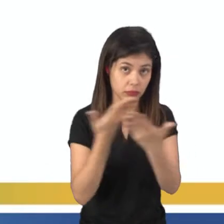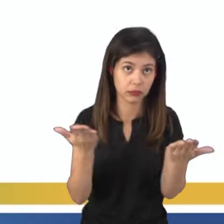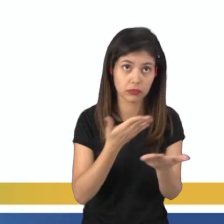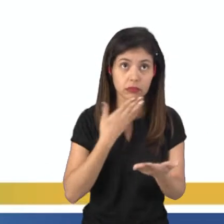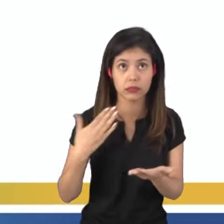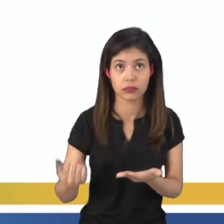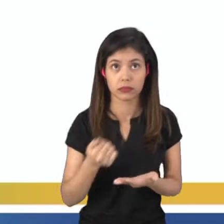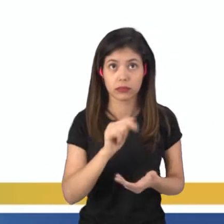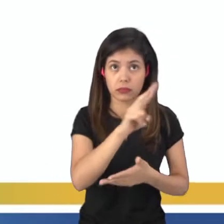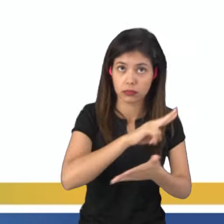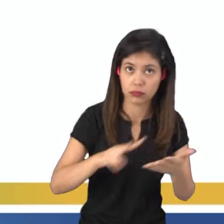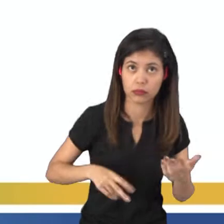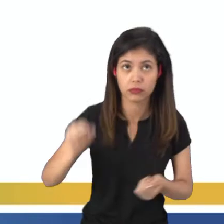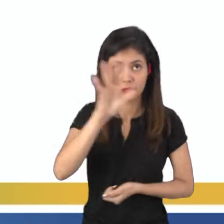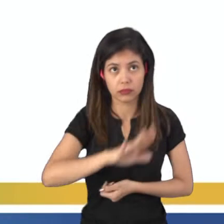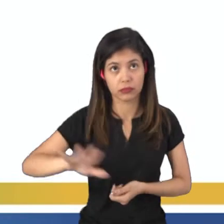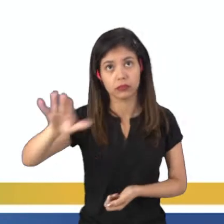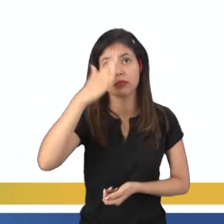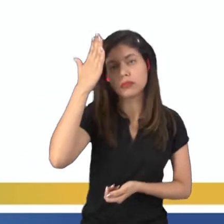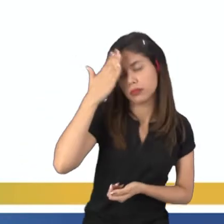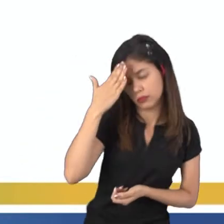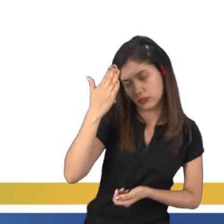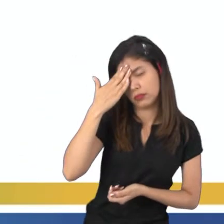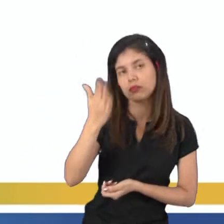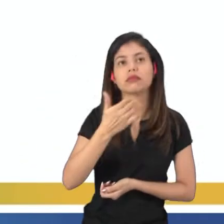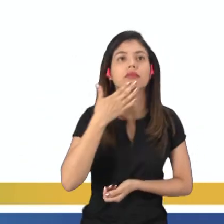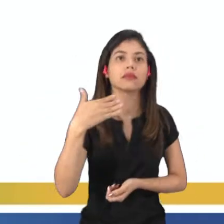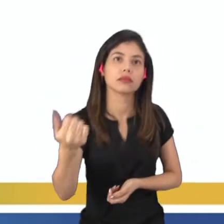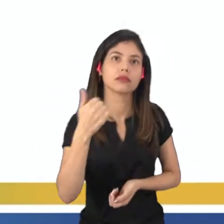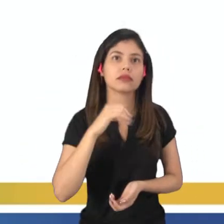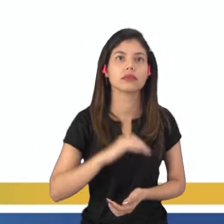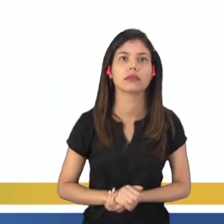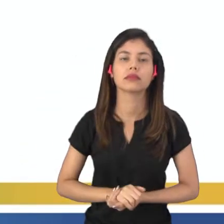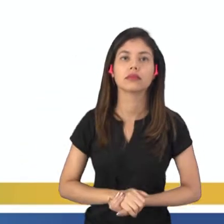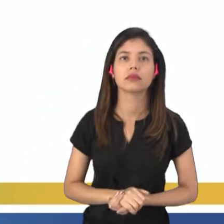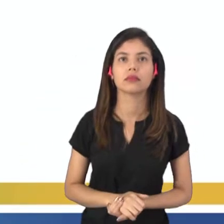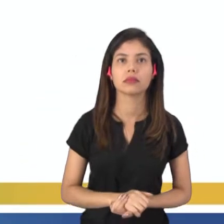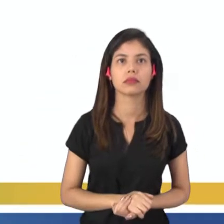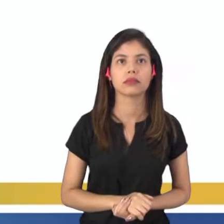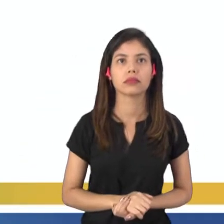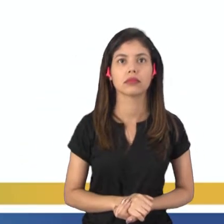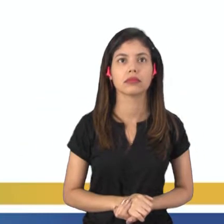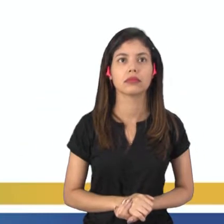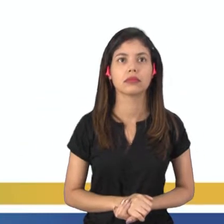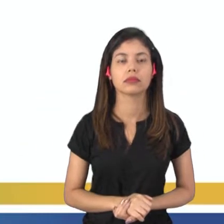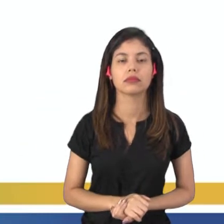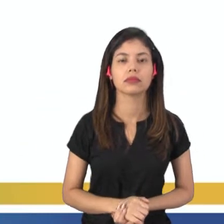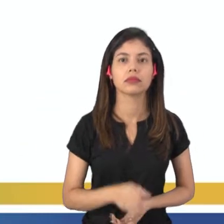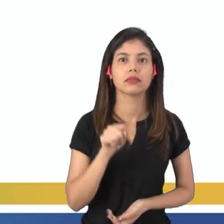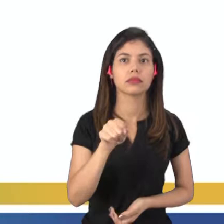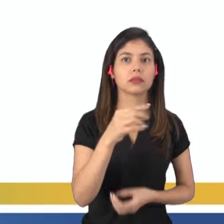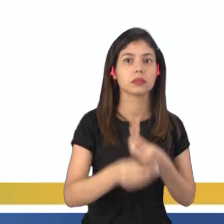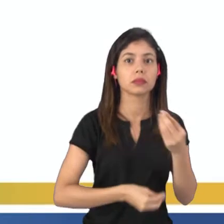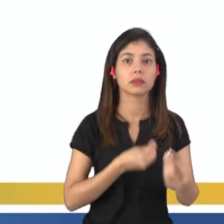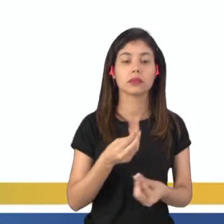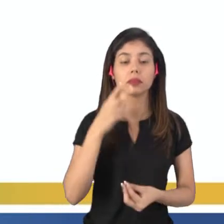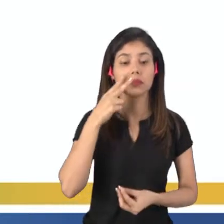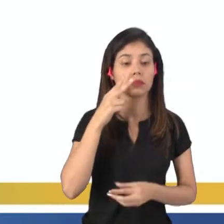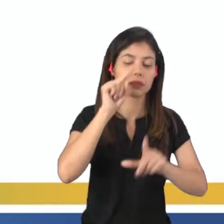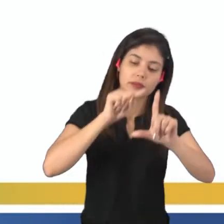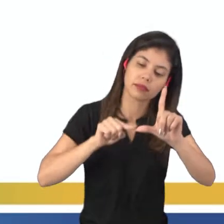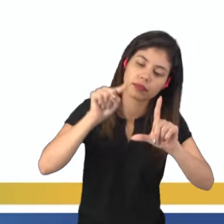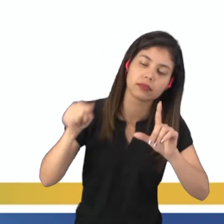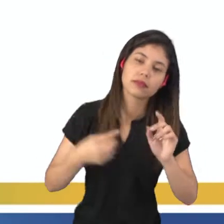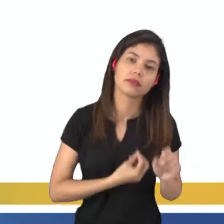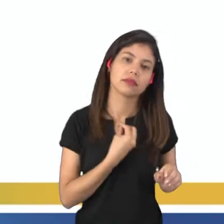é a de proporcionar aos leitores, em geral, a compreensão e a veracidade dos fatos. Você comumente vê os gráficos